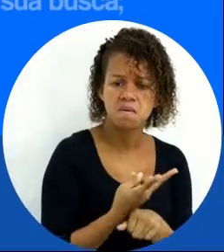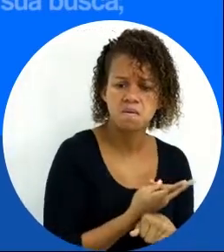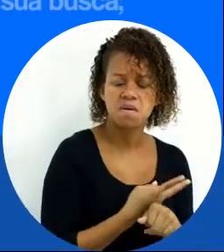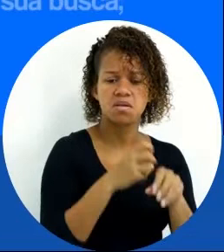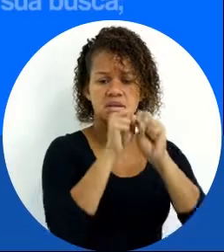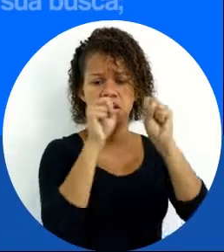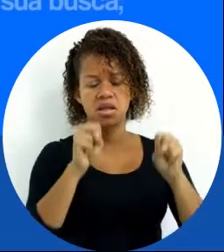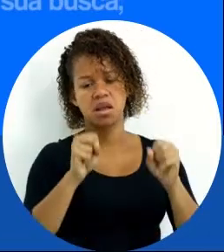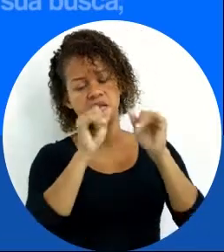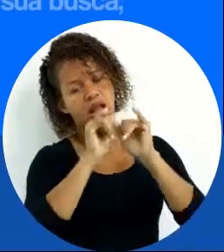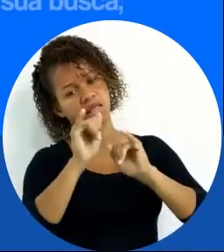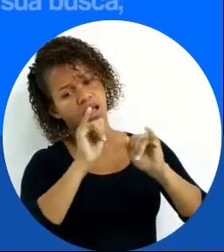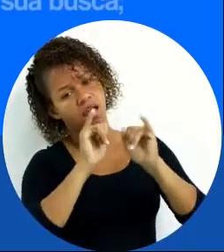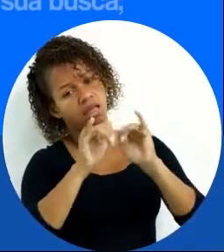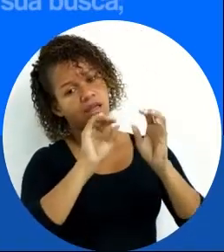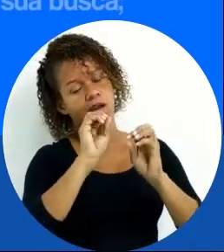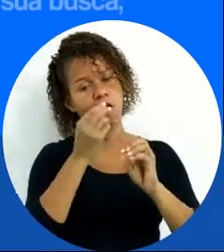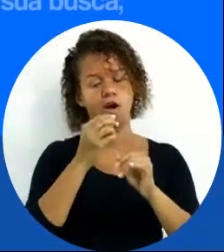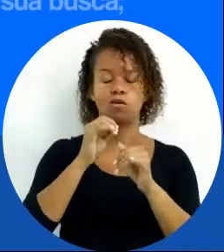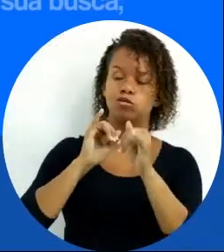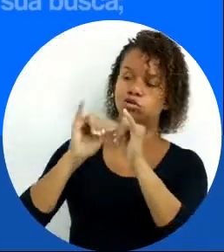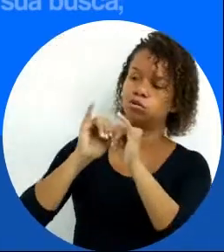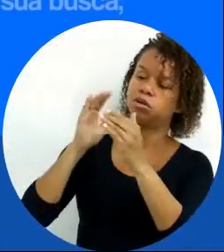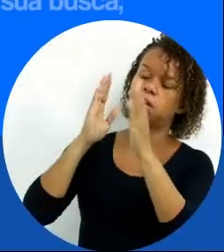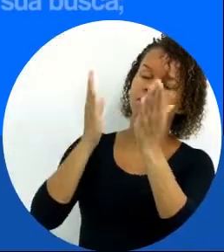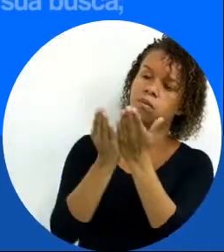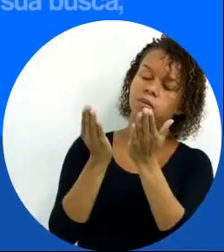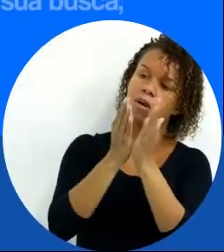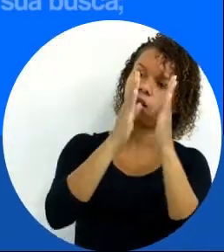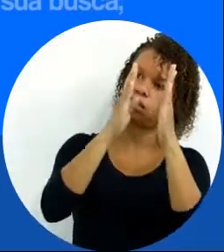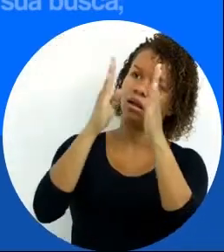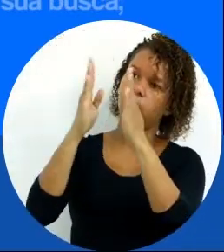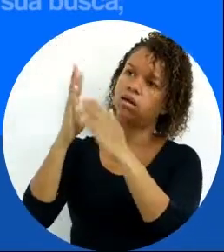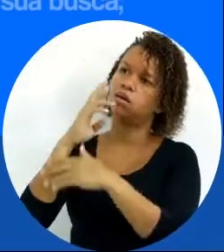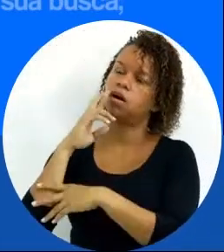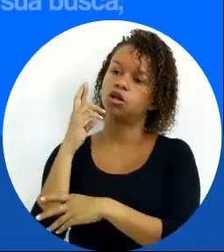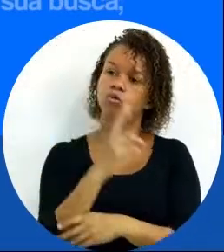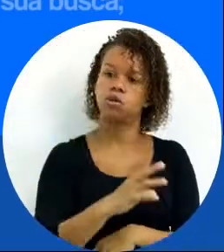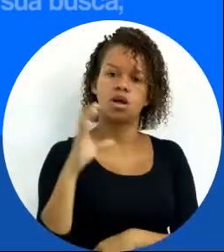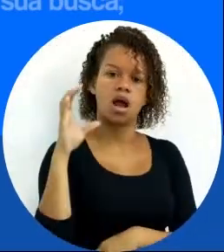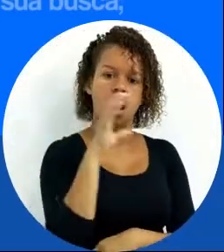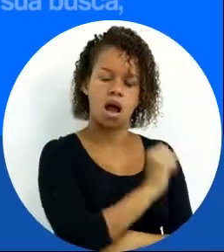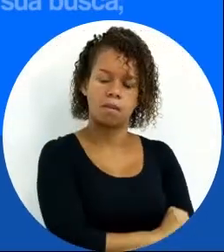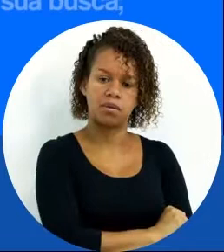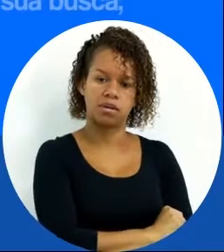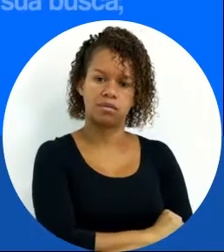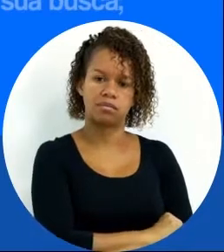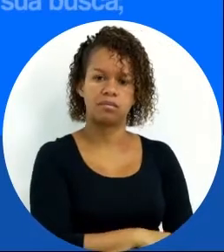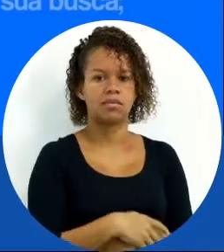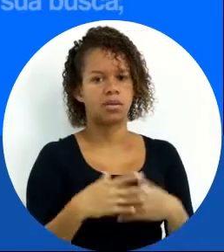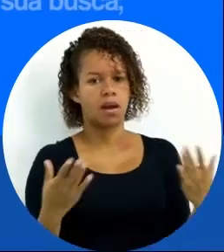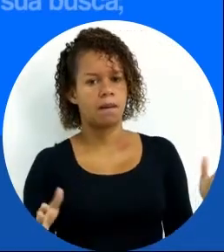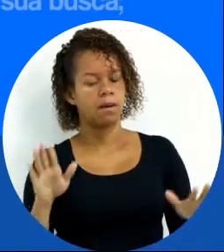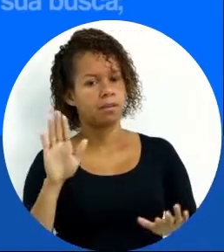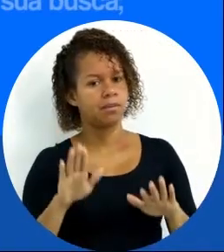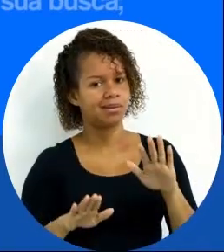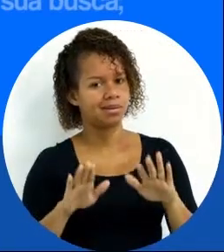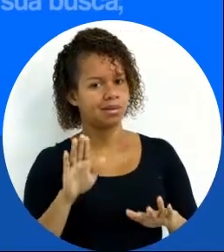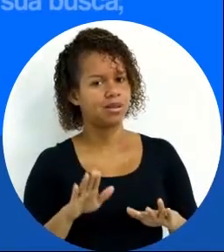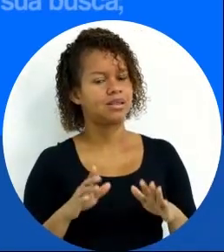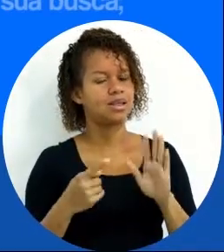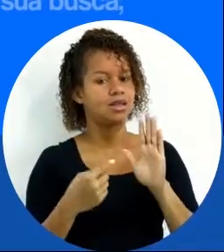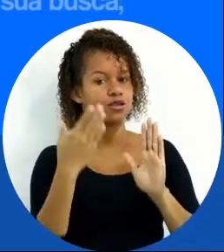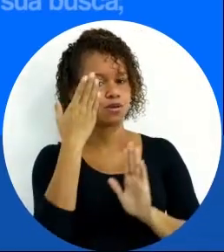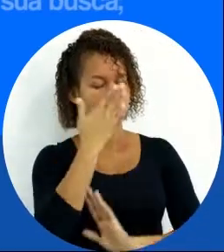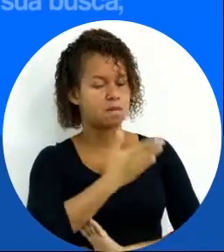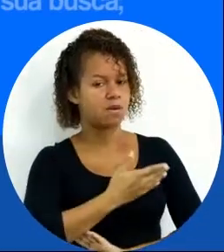em sistemas da internet como em sistemas de bibliotecas, eles dão uma resposta rápida, né? Então, é uma métrica que, com esse próprio